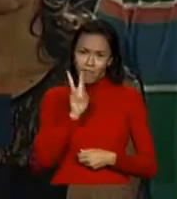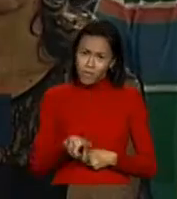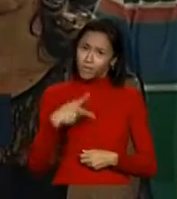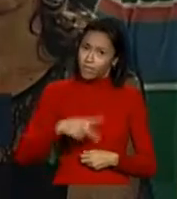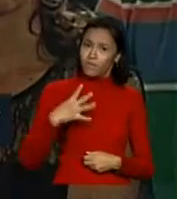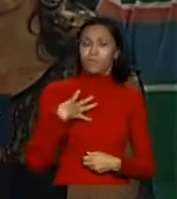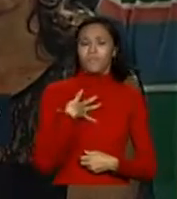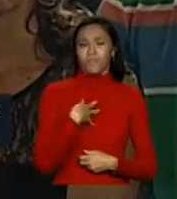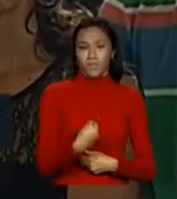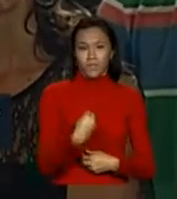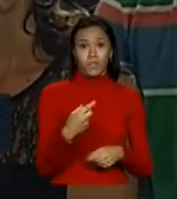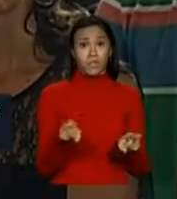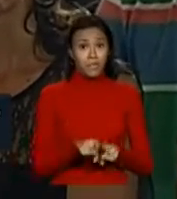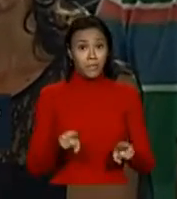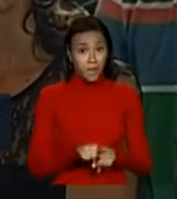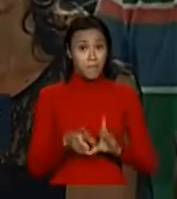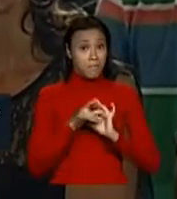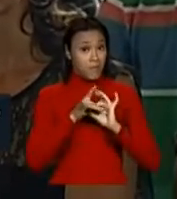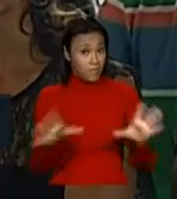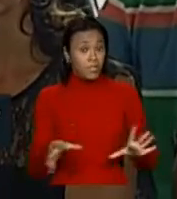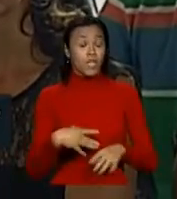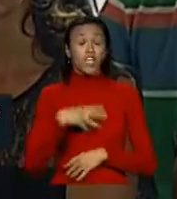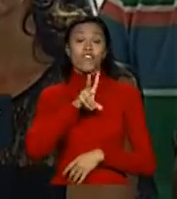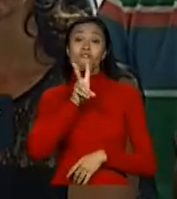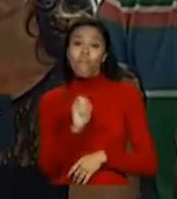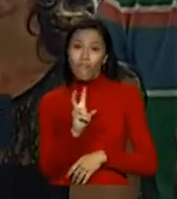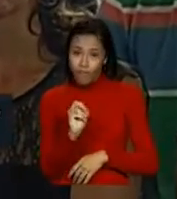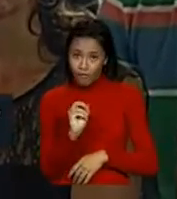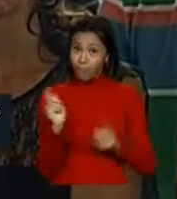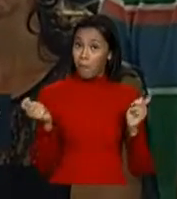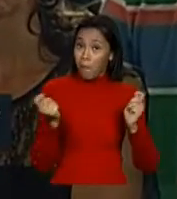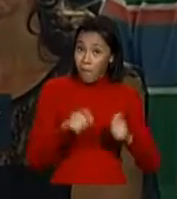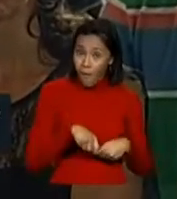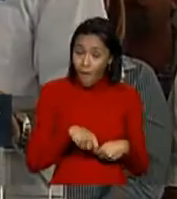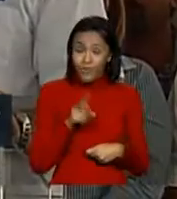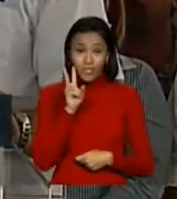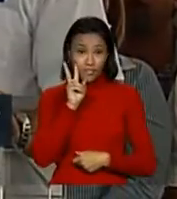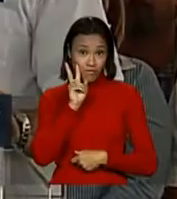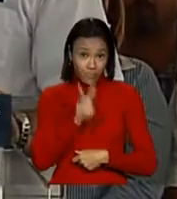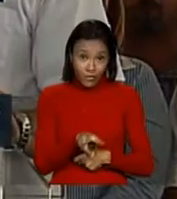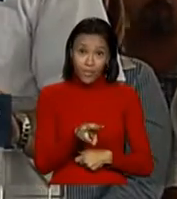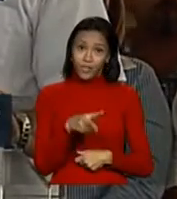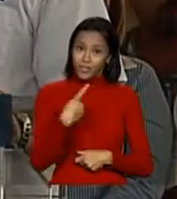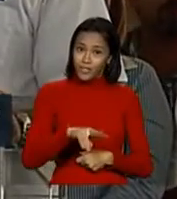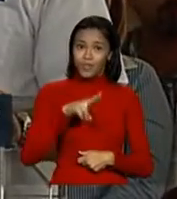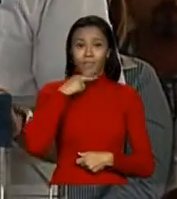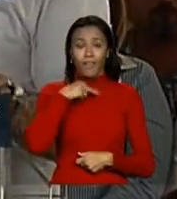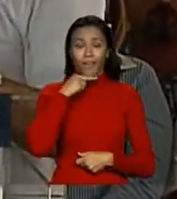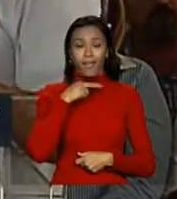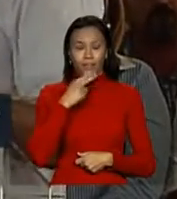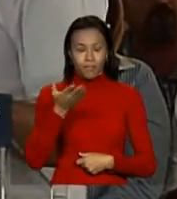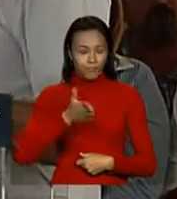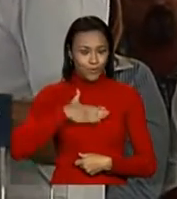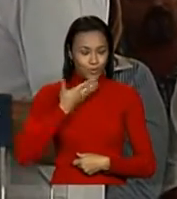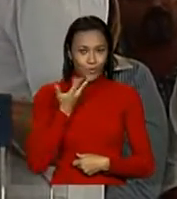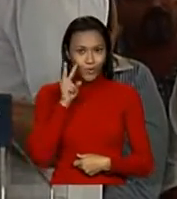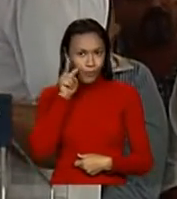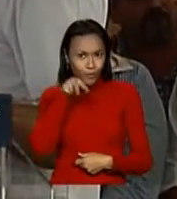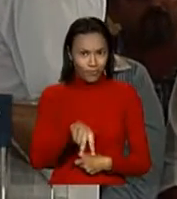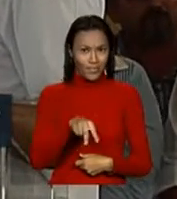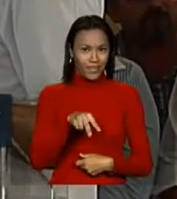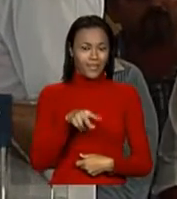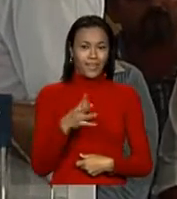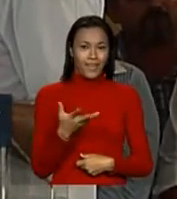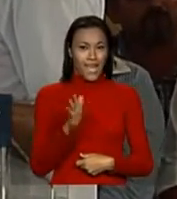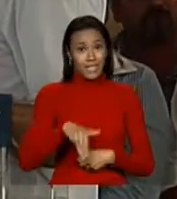filhos permitir que avós possam voltar ver seus netos até tomar um susto porque tem